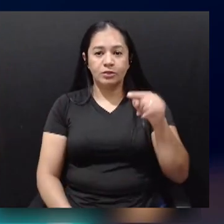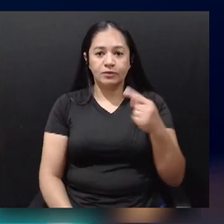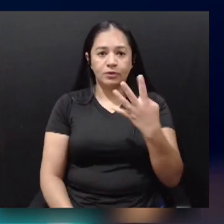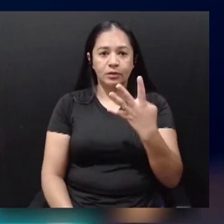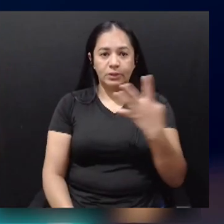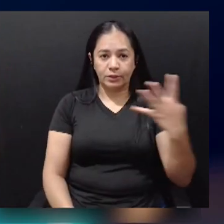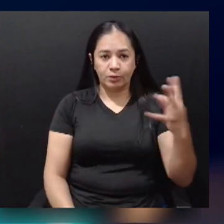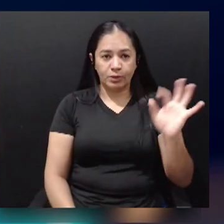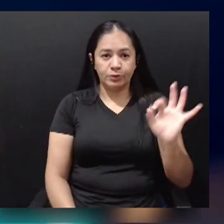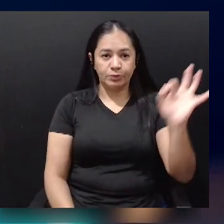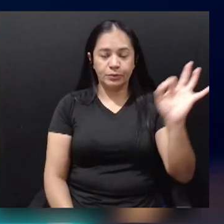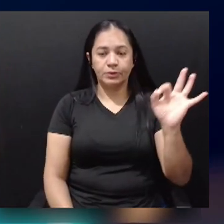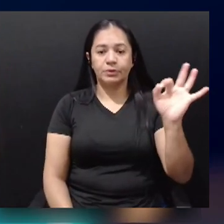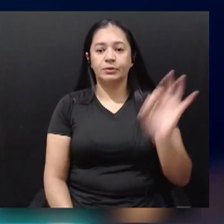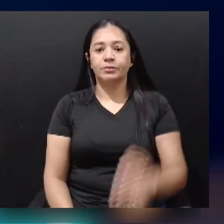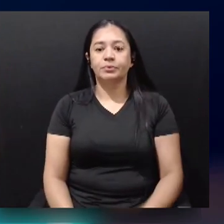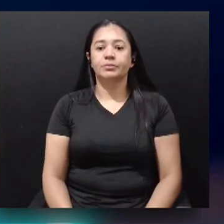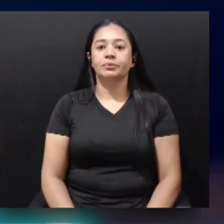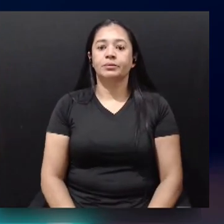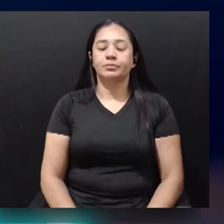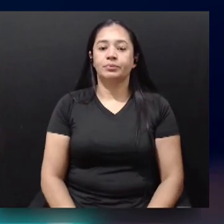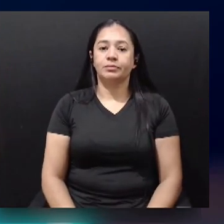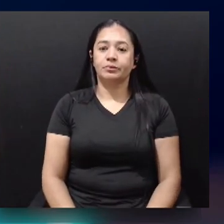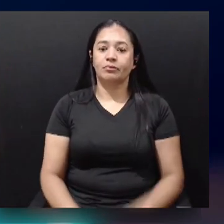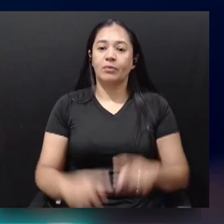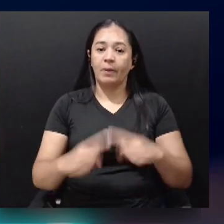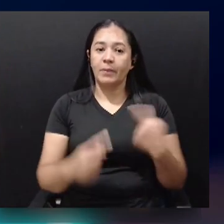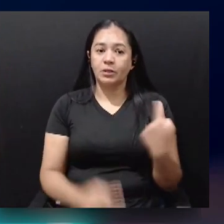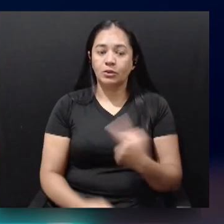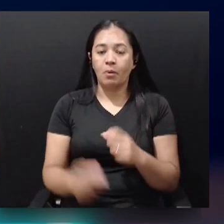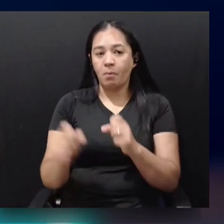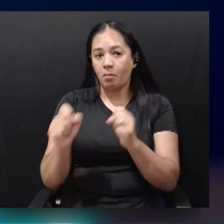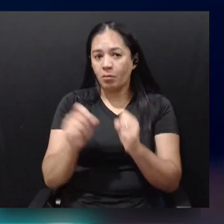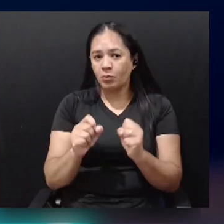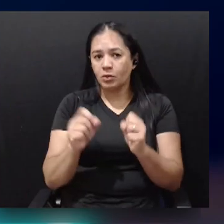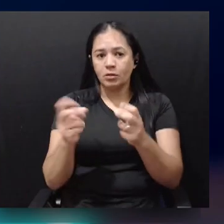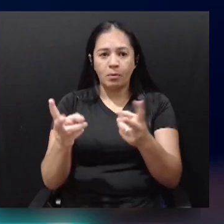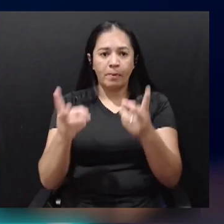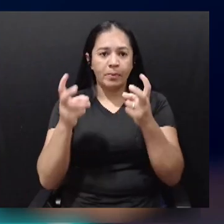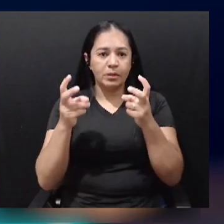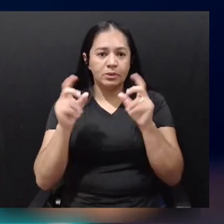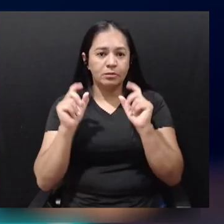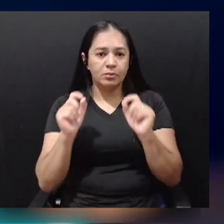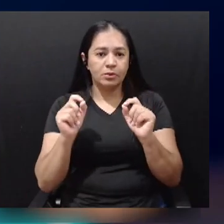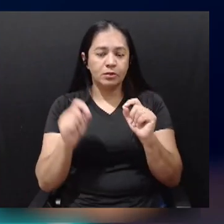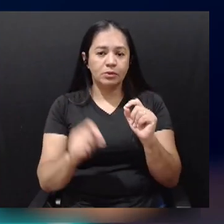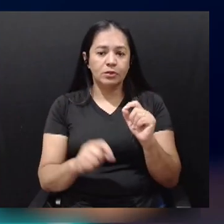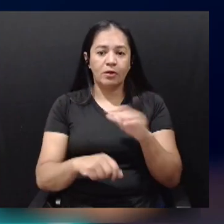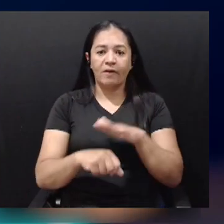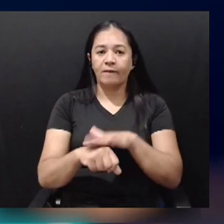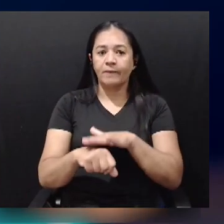2,44%, mas aí a gente pode perceber com isso, e a gente pode fazer uma